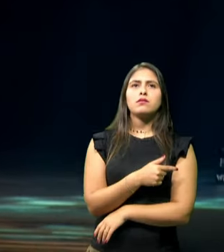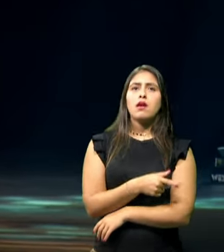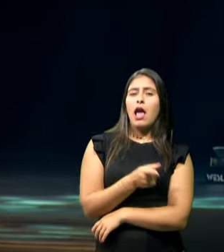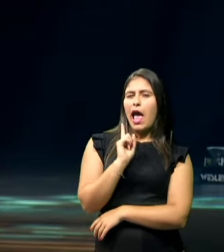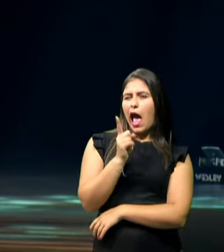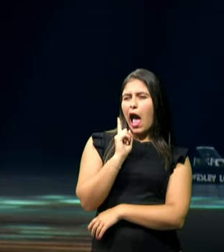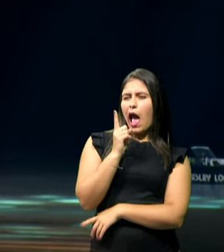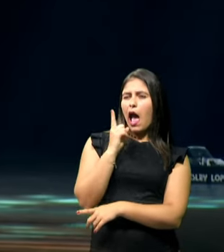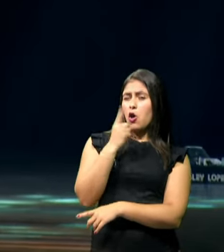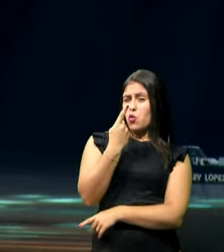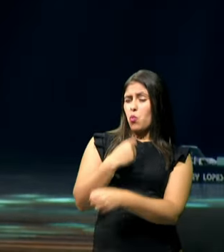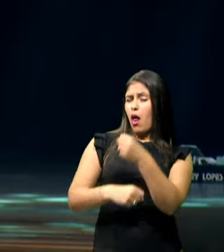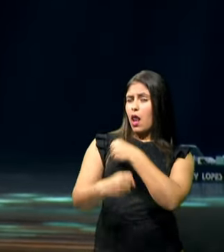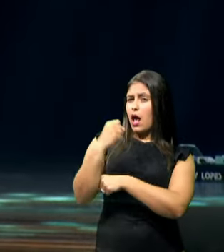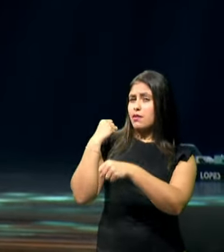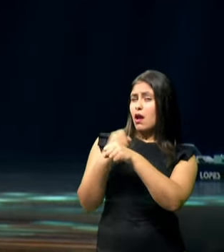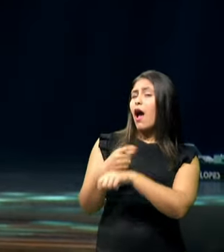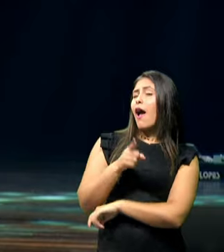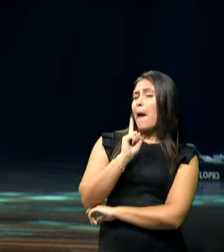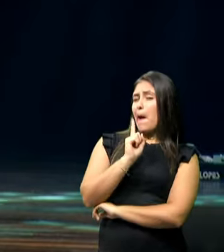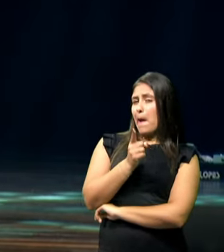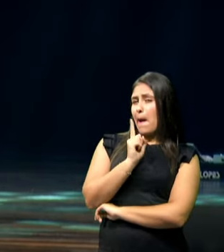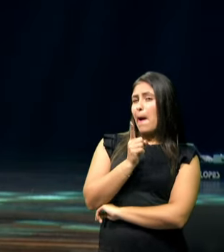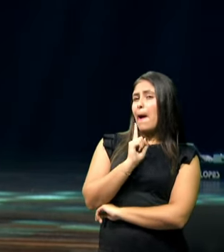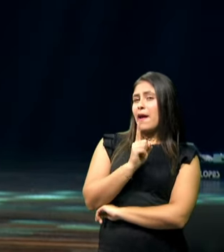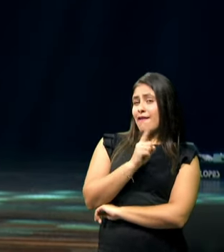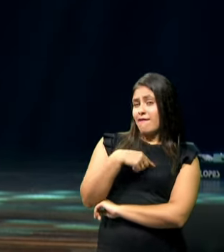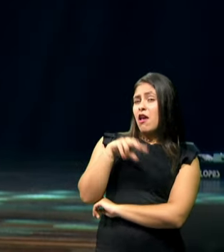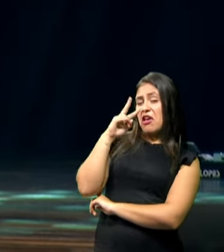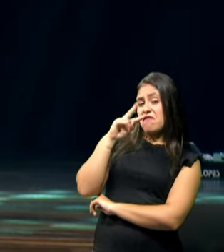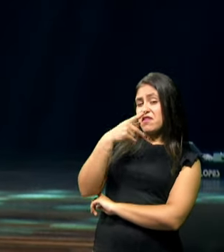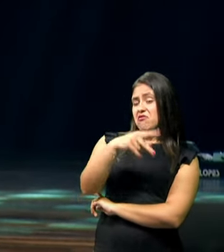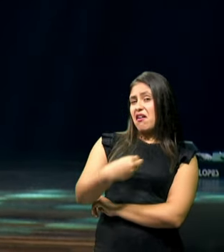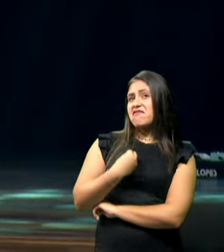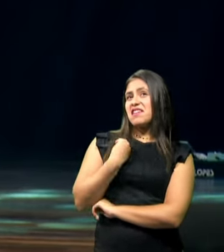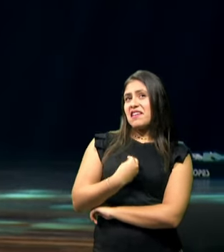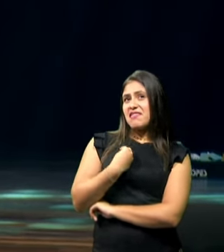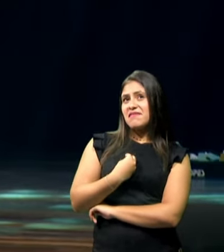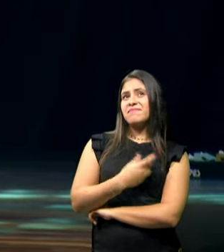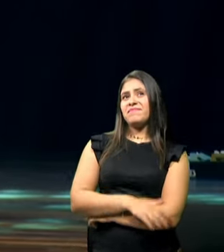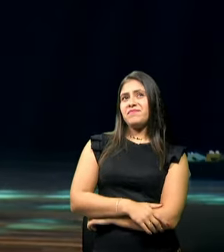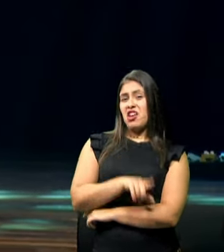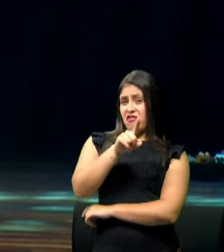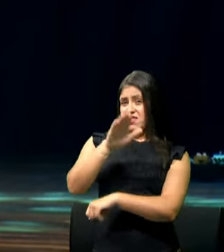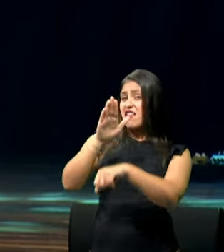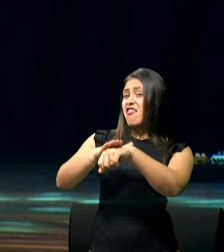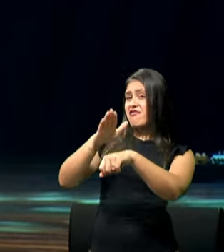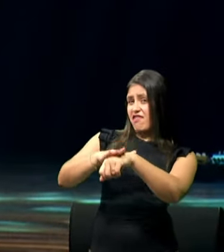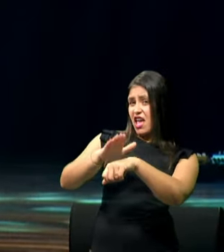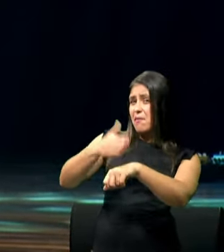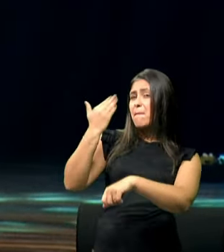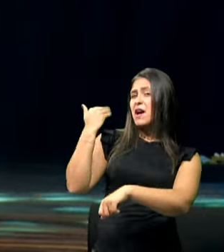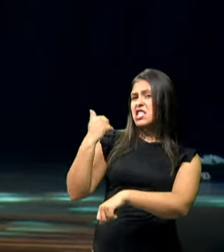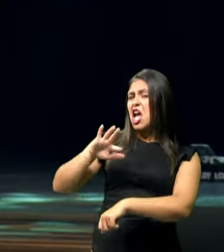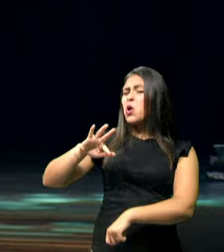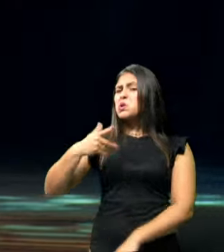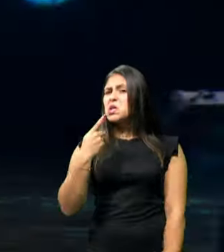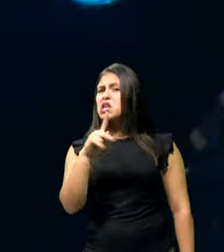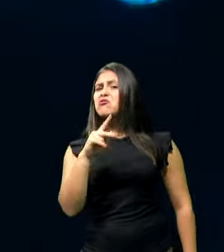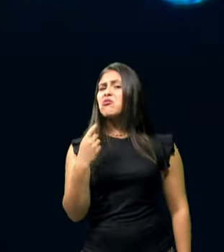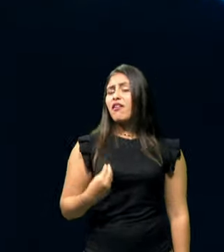Há um ano atrás, eu te vi, hein? Aquilo que você fez, aquilo que